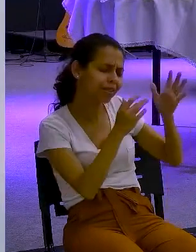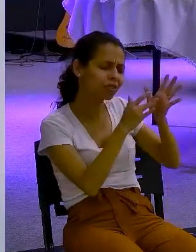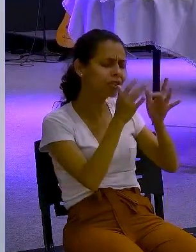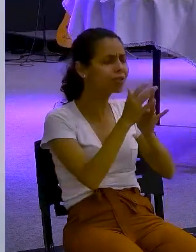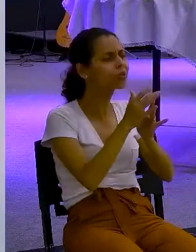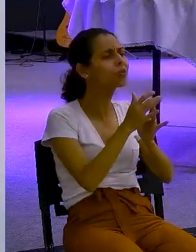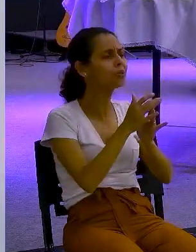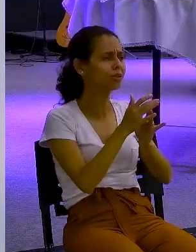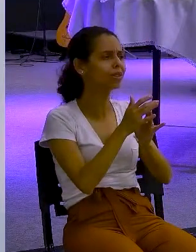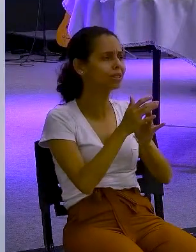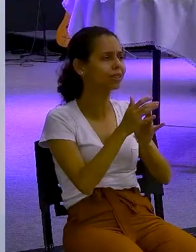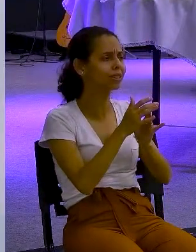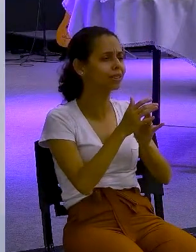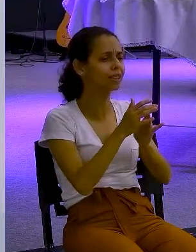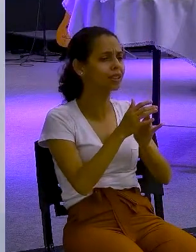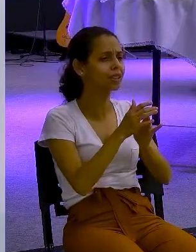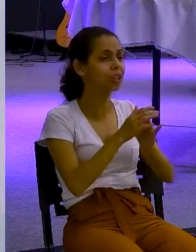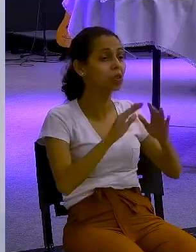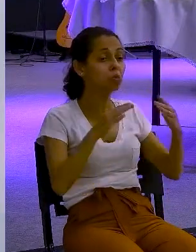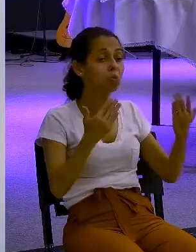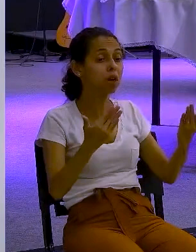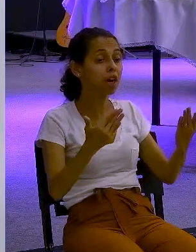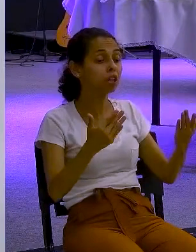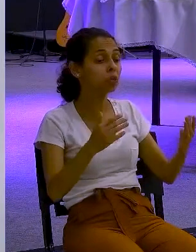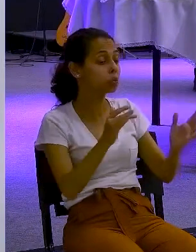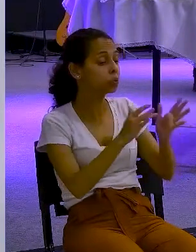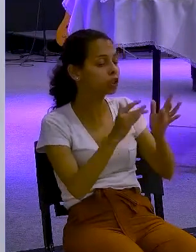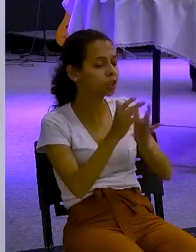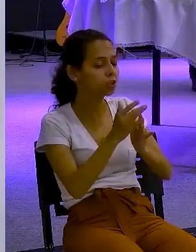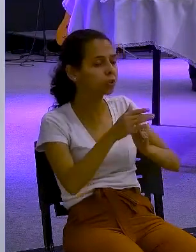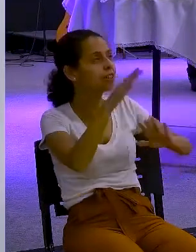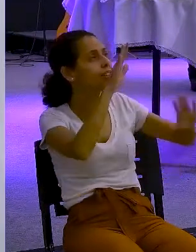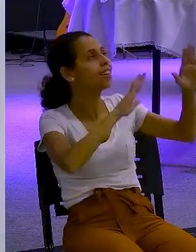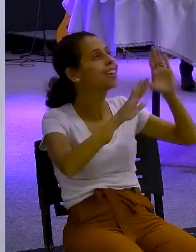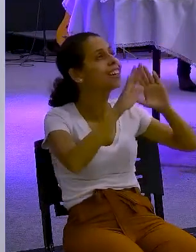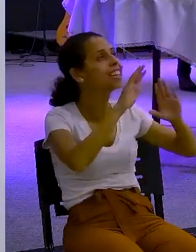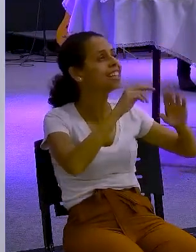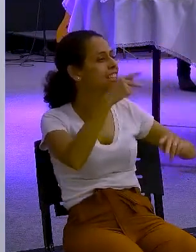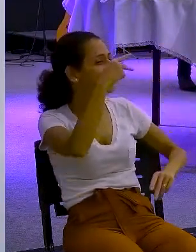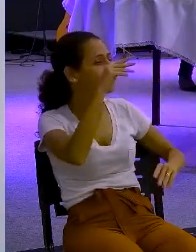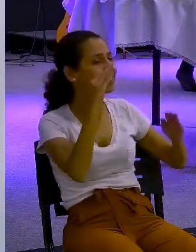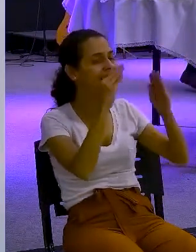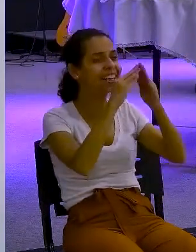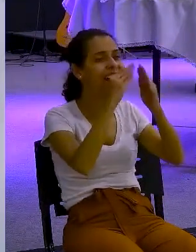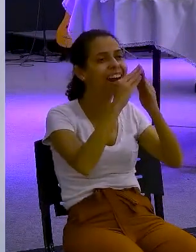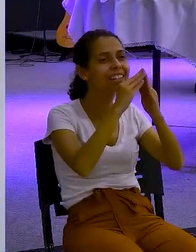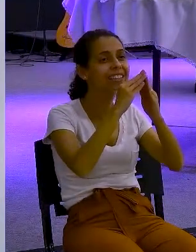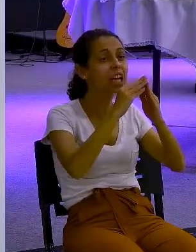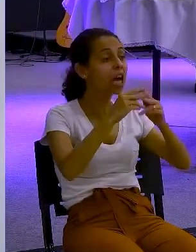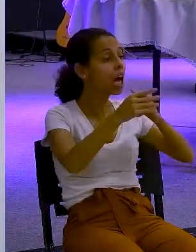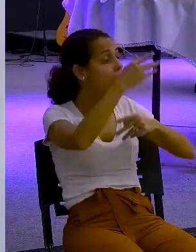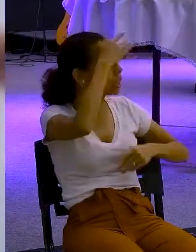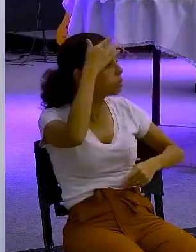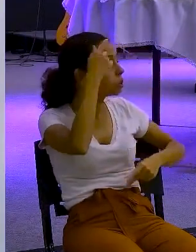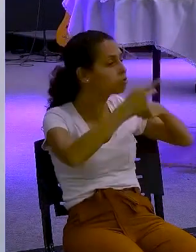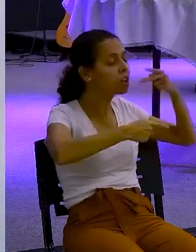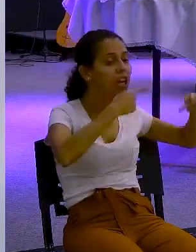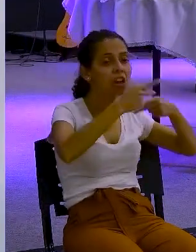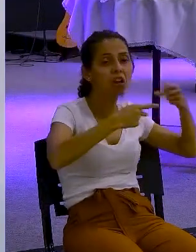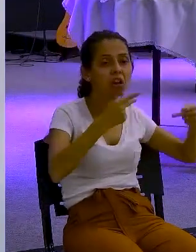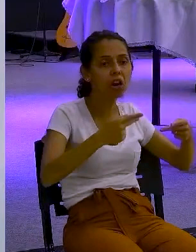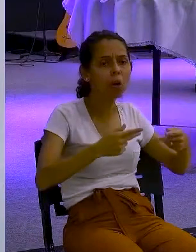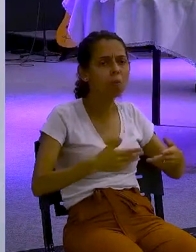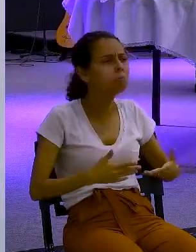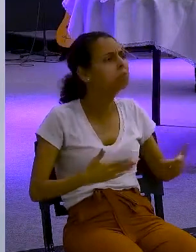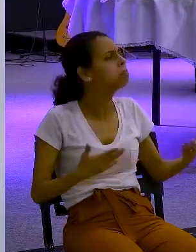estiver presente na nossa casa, as pessoas entrarão na nossa casa e falarão: olha, há alguma coisa aqui. Bem-aventurado